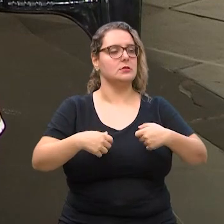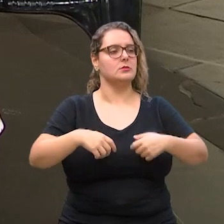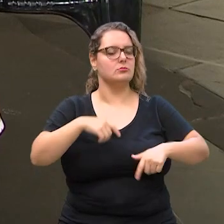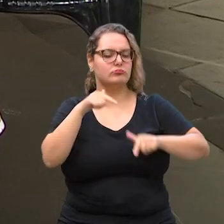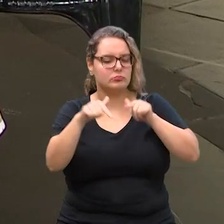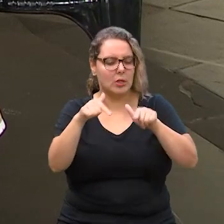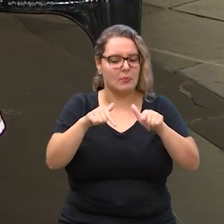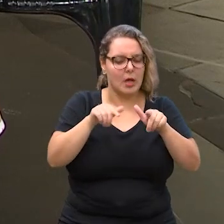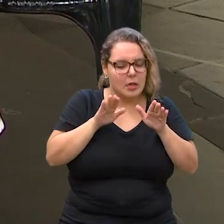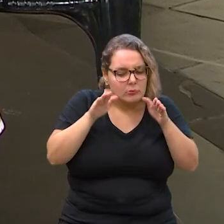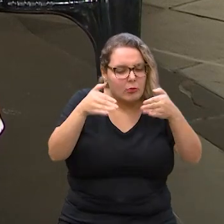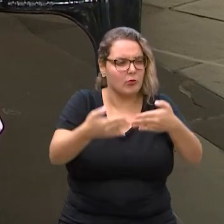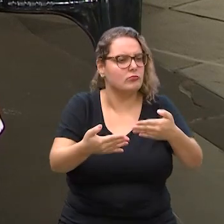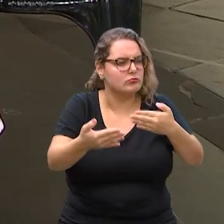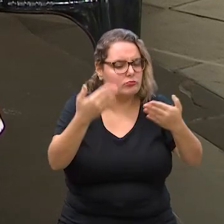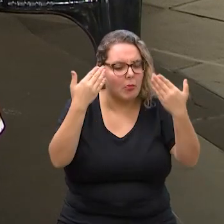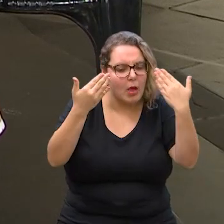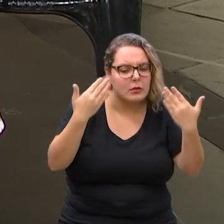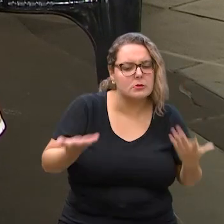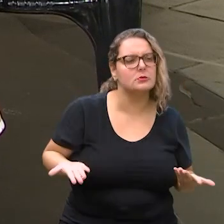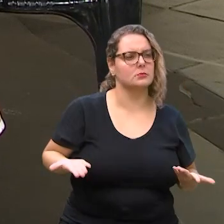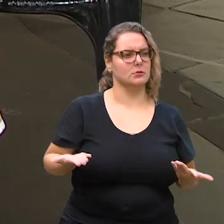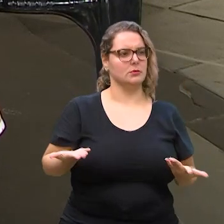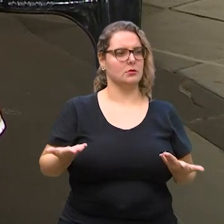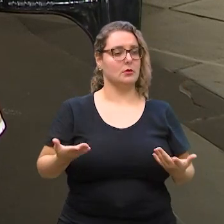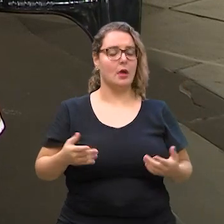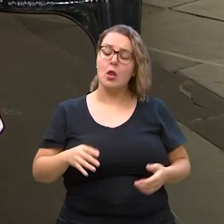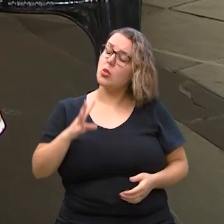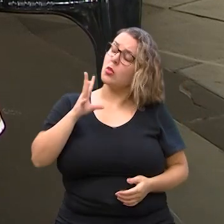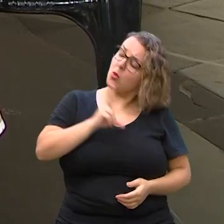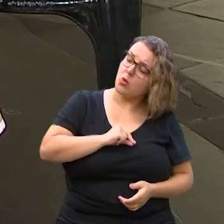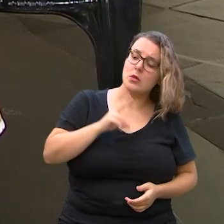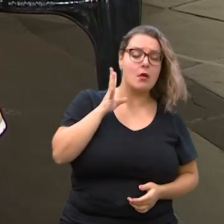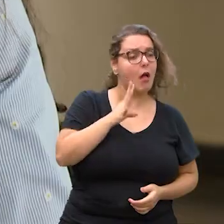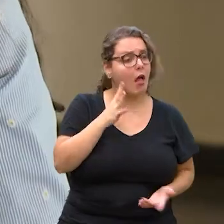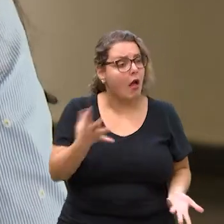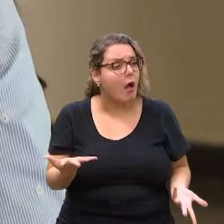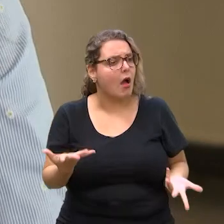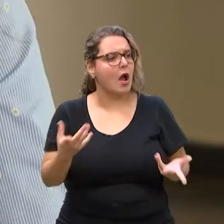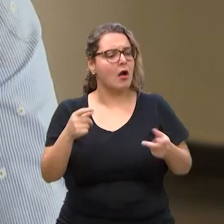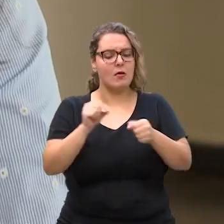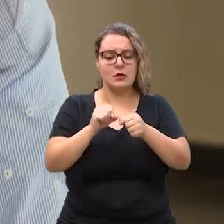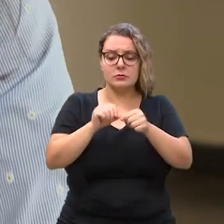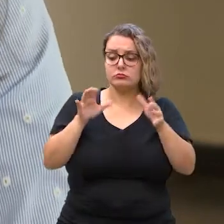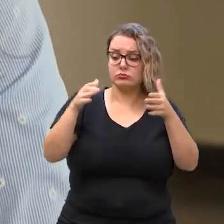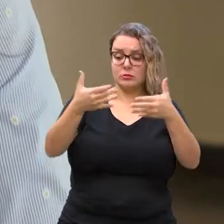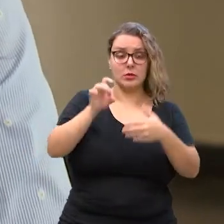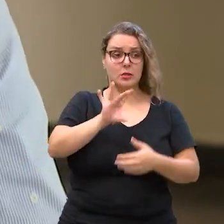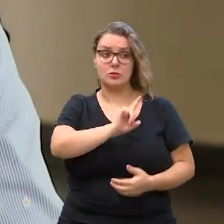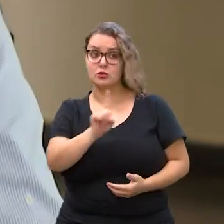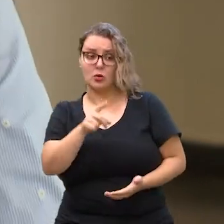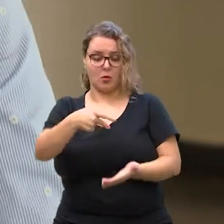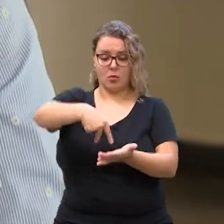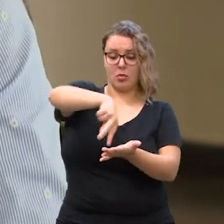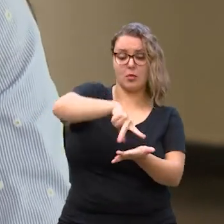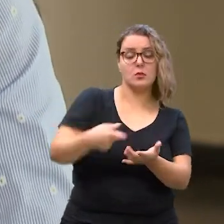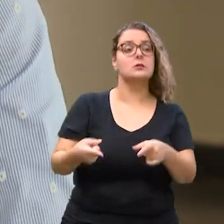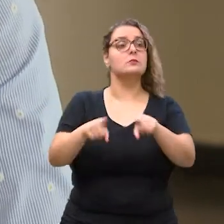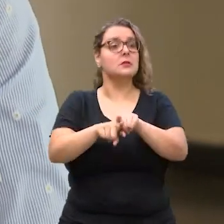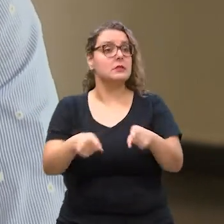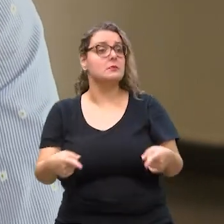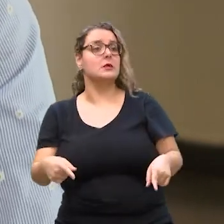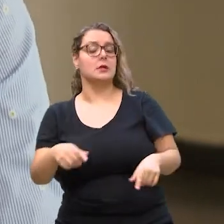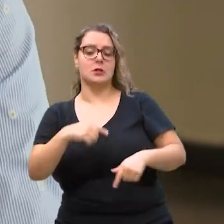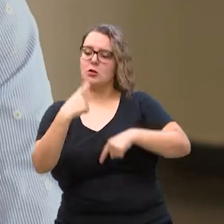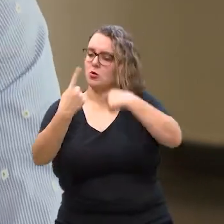pensei, poxa, que legal seria poder ajudar essas pessoas e fazer parte desse trabalho, não só na dança, mas com outros esportes também, que a